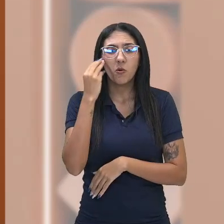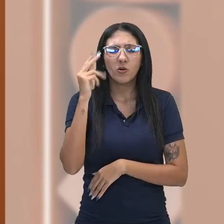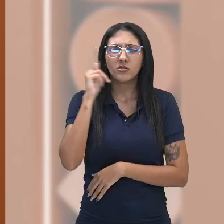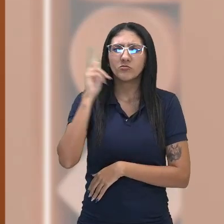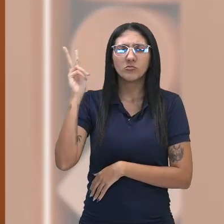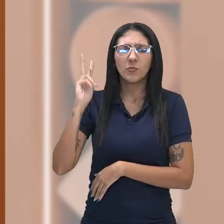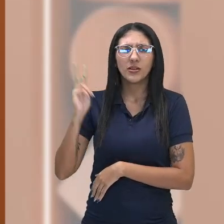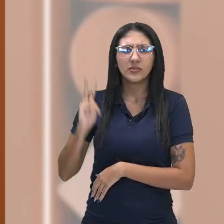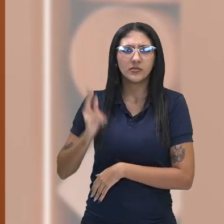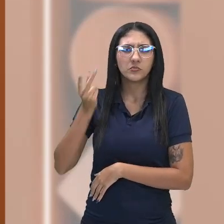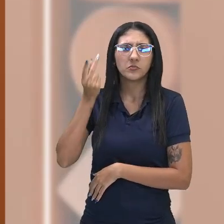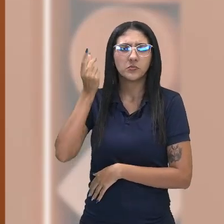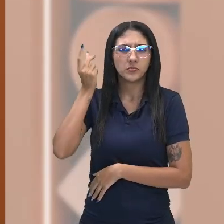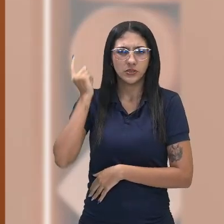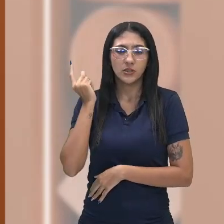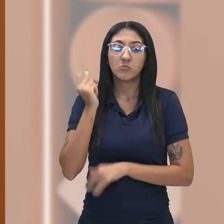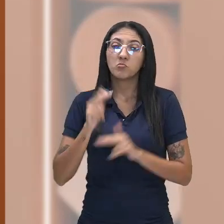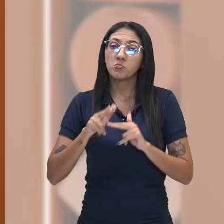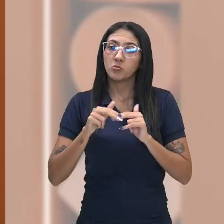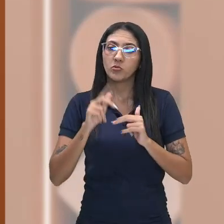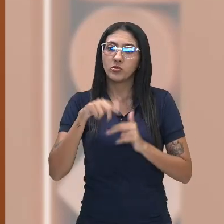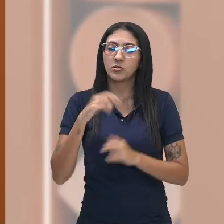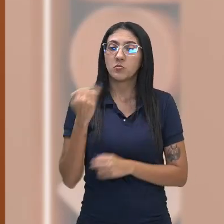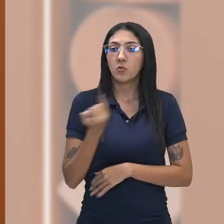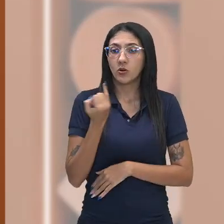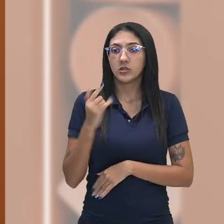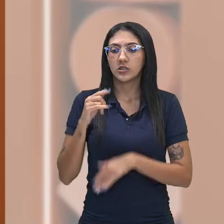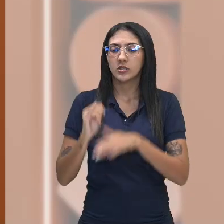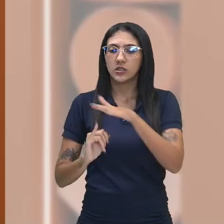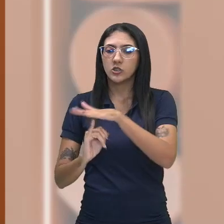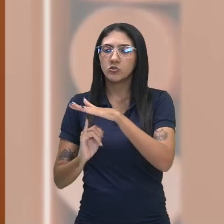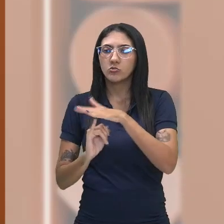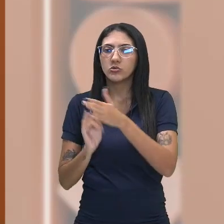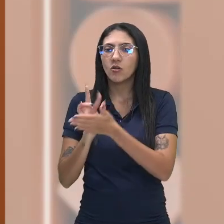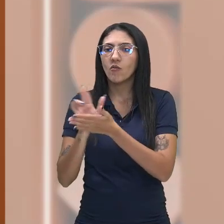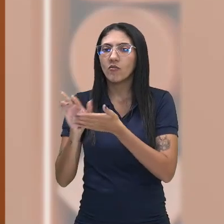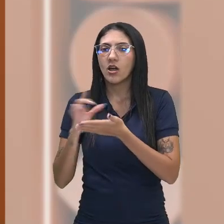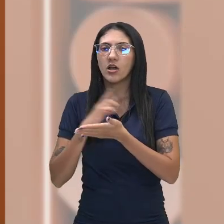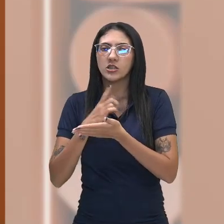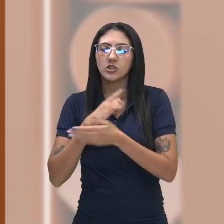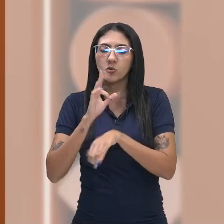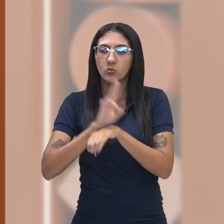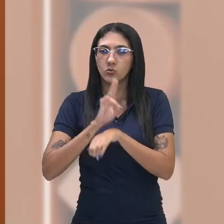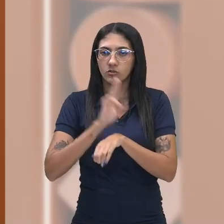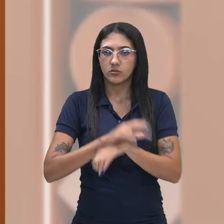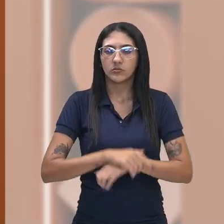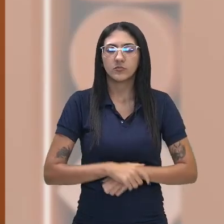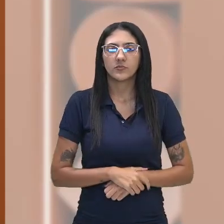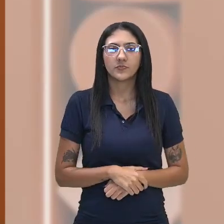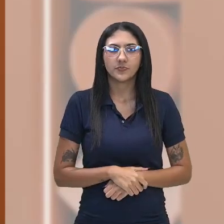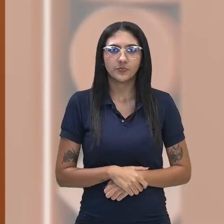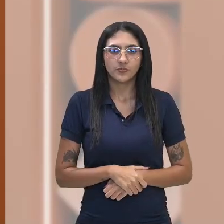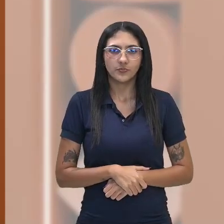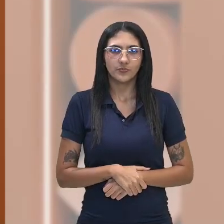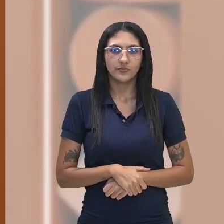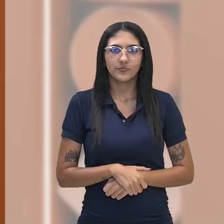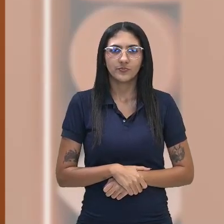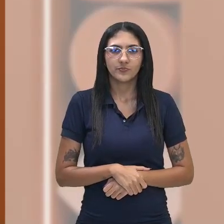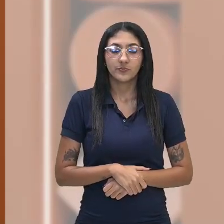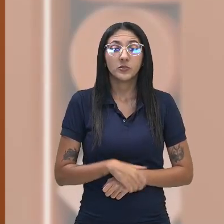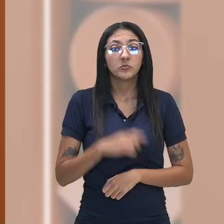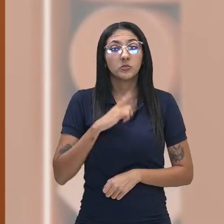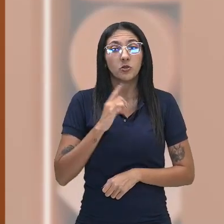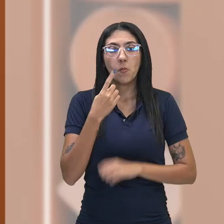importância justamente dessas inscrições e desses vestígios históricos. E olha, um fato muito importante,